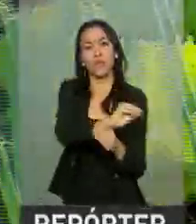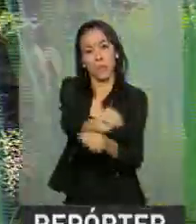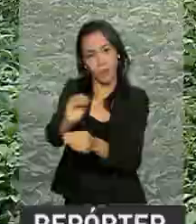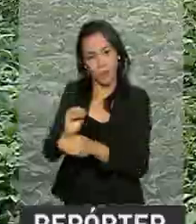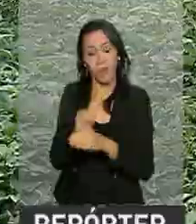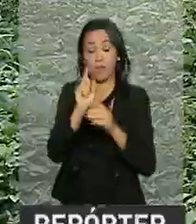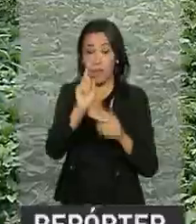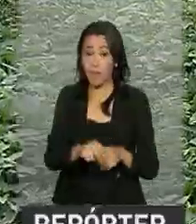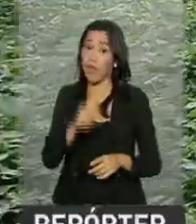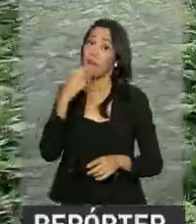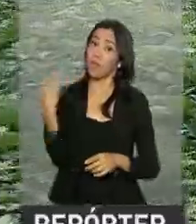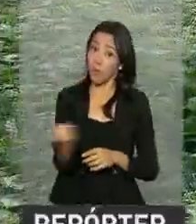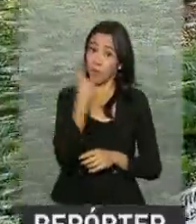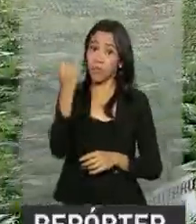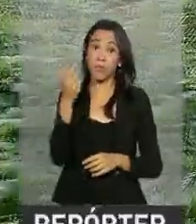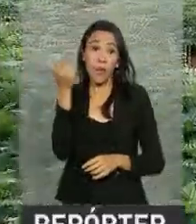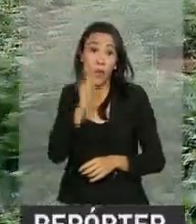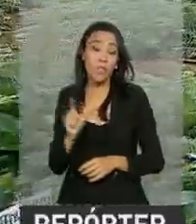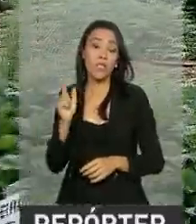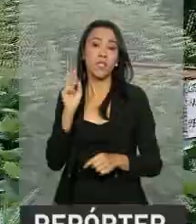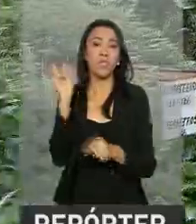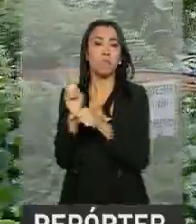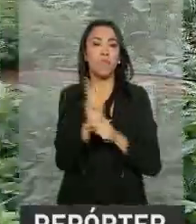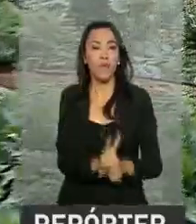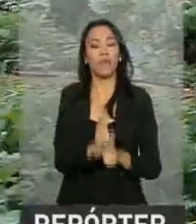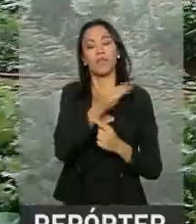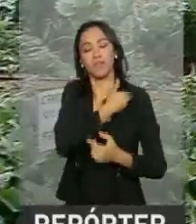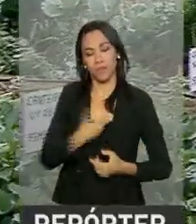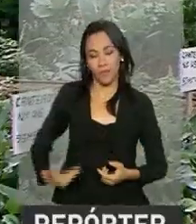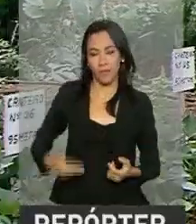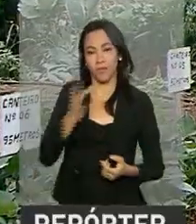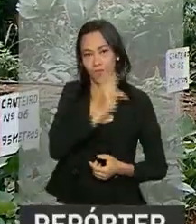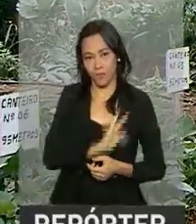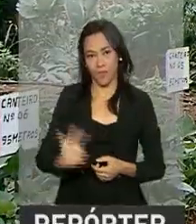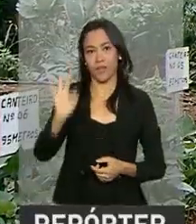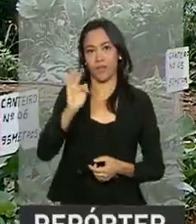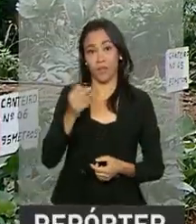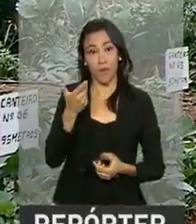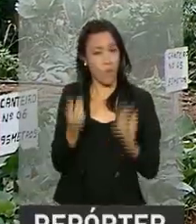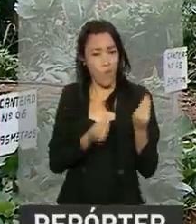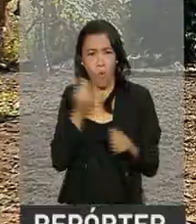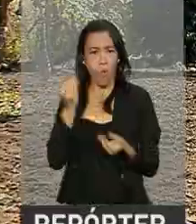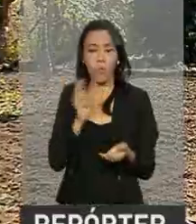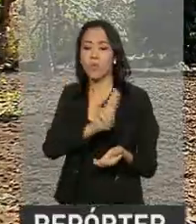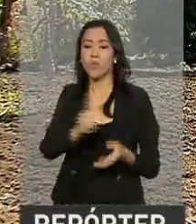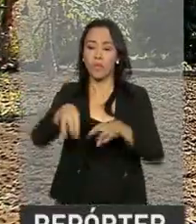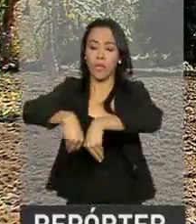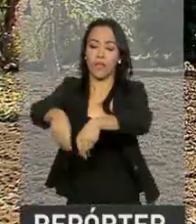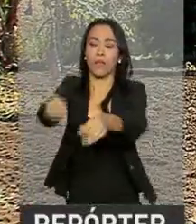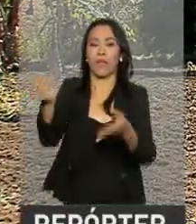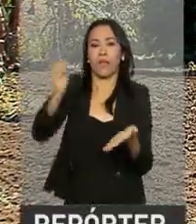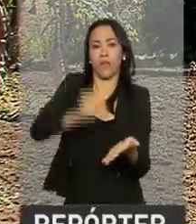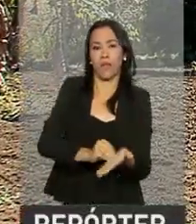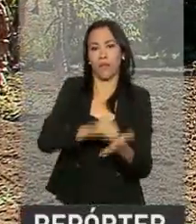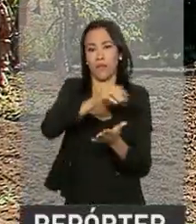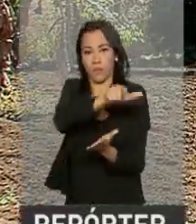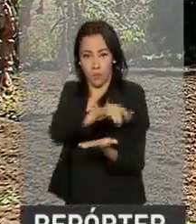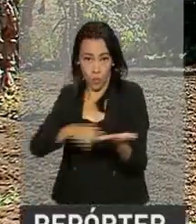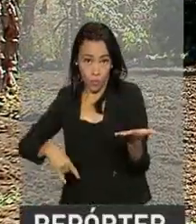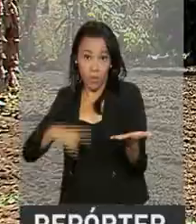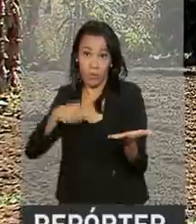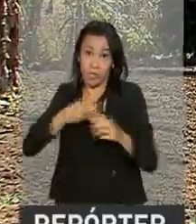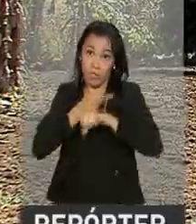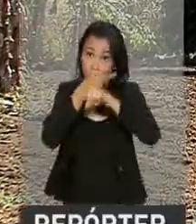para que o produtor temha acesso a créditos e subsídios do Governo Federal para inscrever o imóvel no car é preciso procurar o órgão